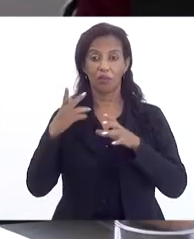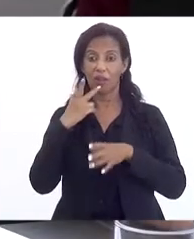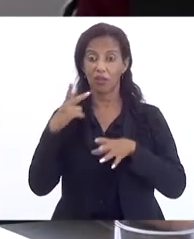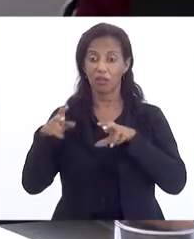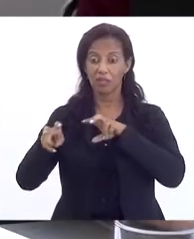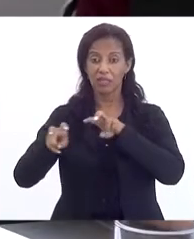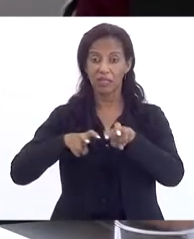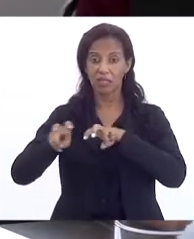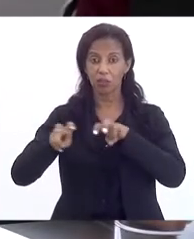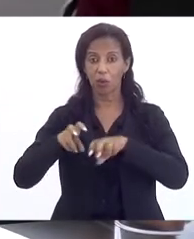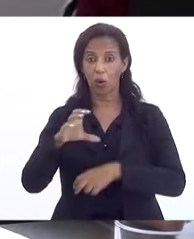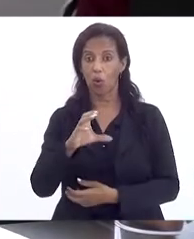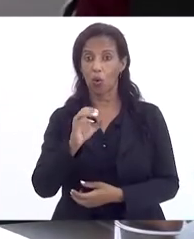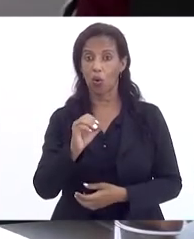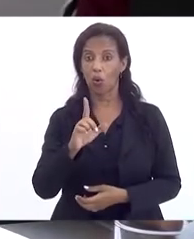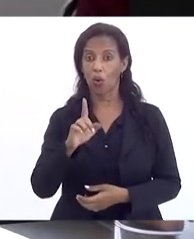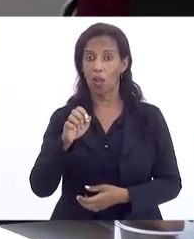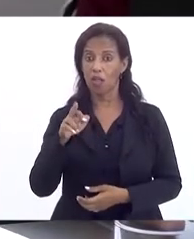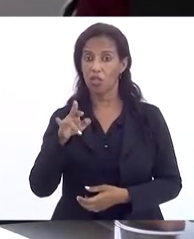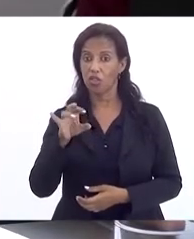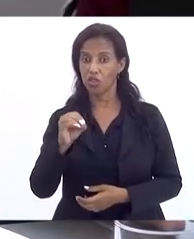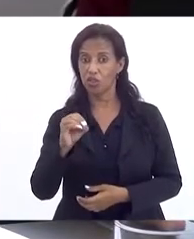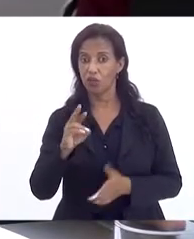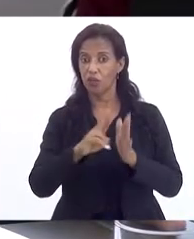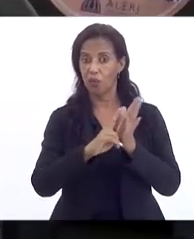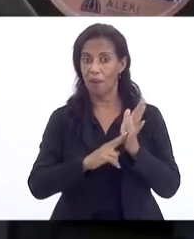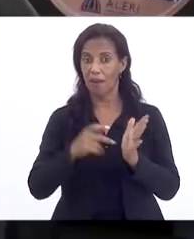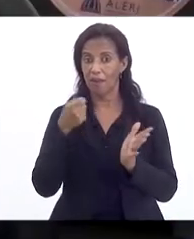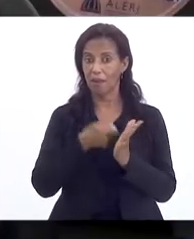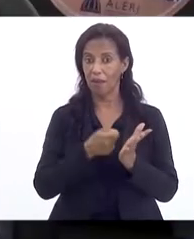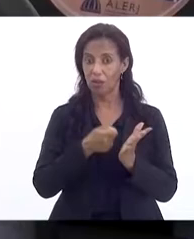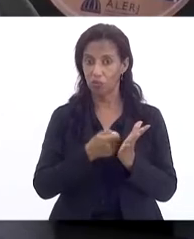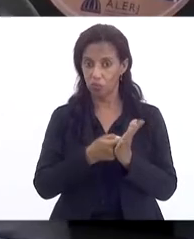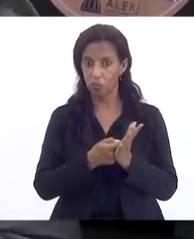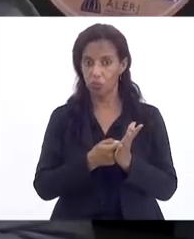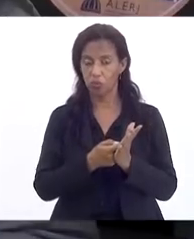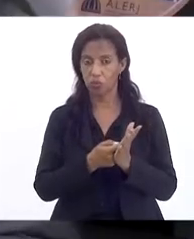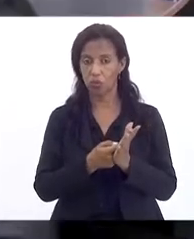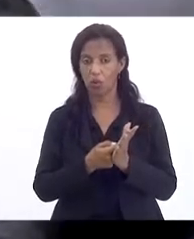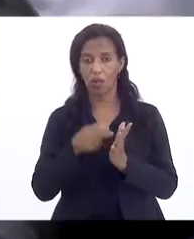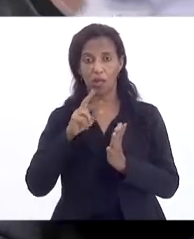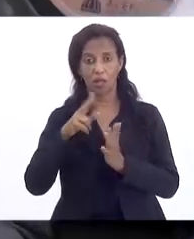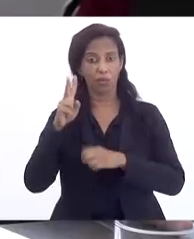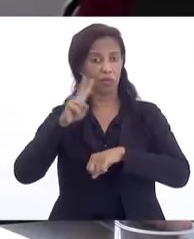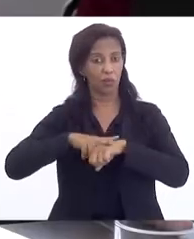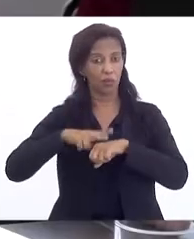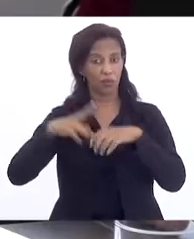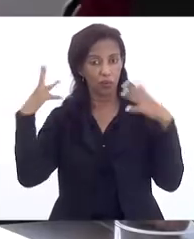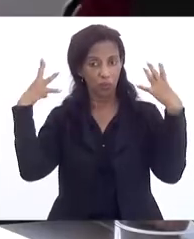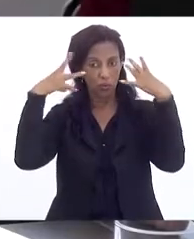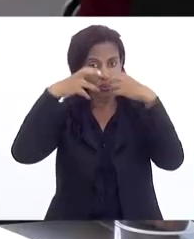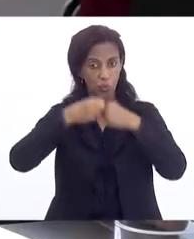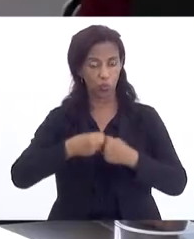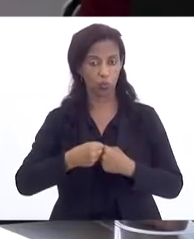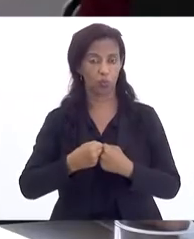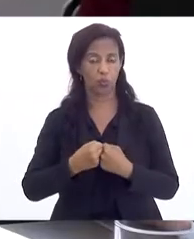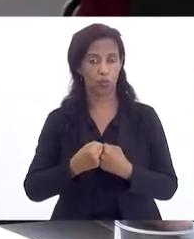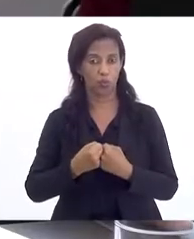coletivo. Ela está criando uma regra mais dura de não deixar ter o vidro escuro. O transporte